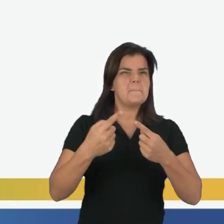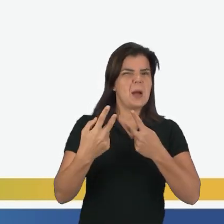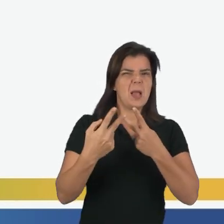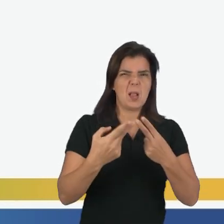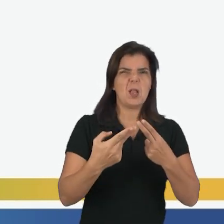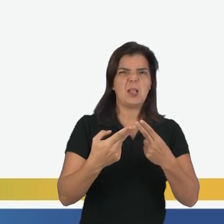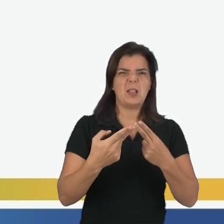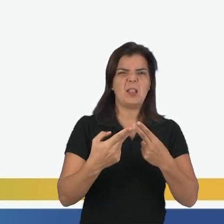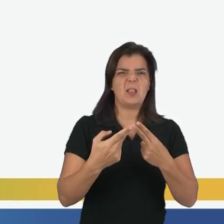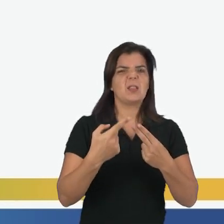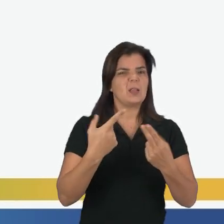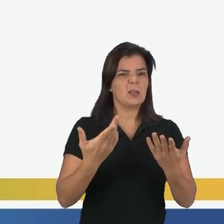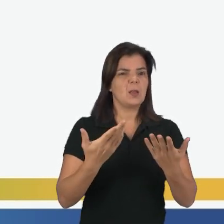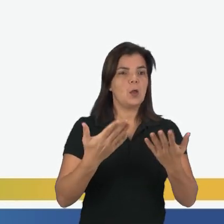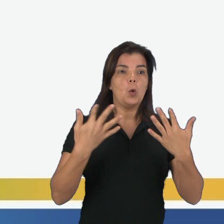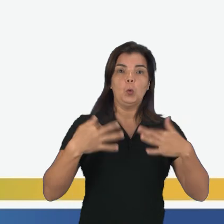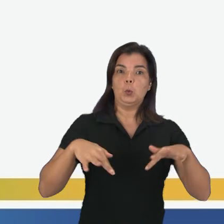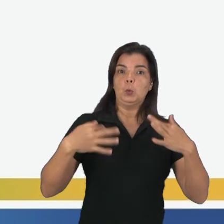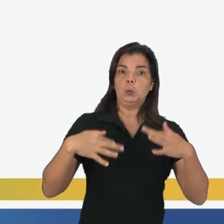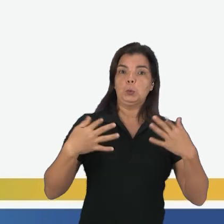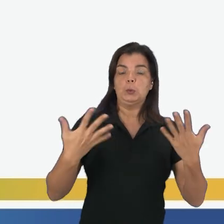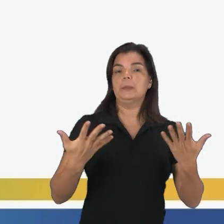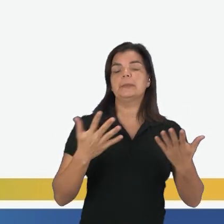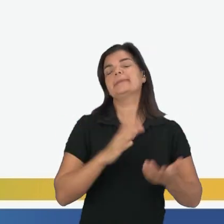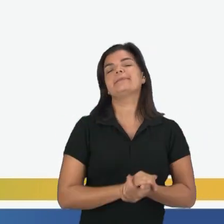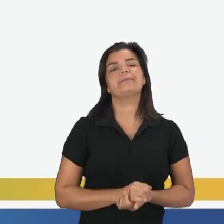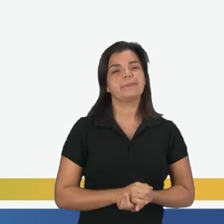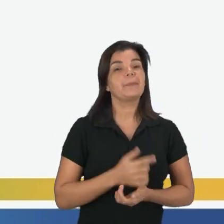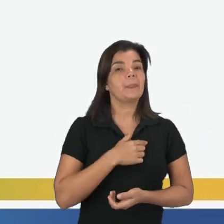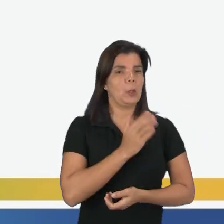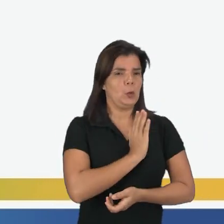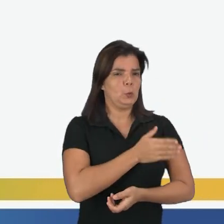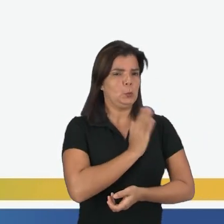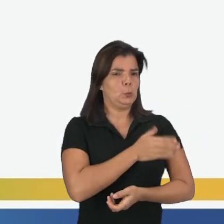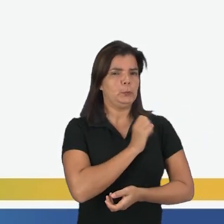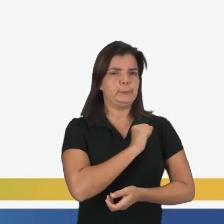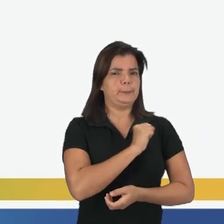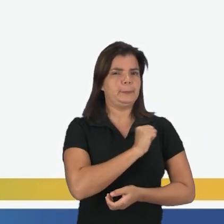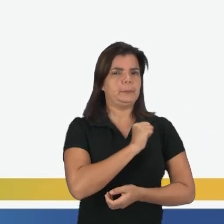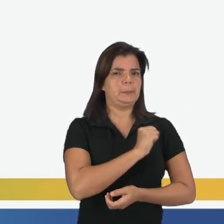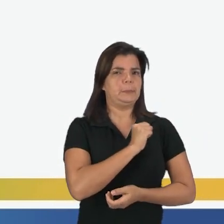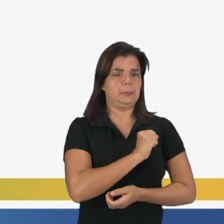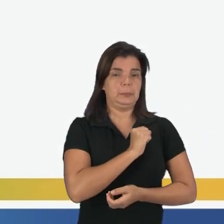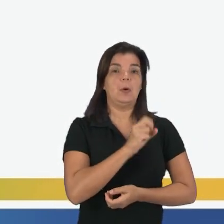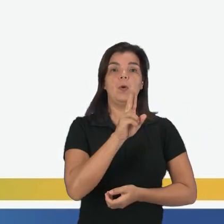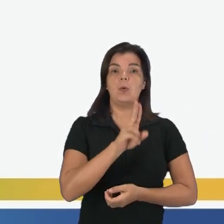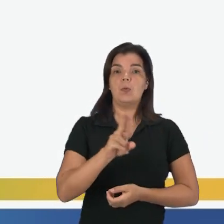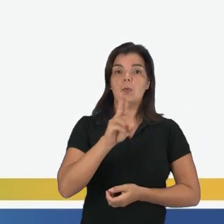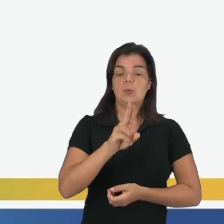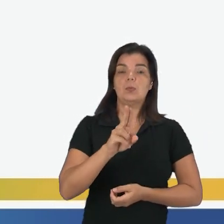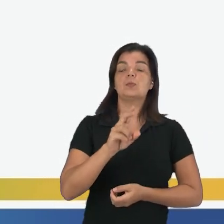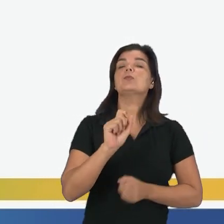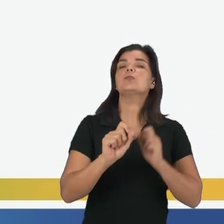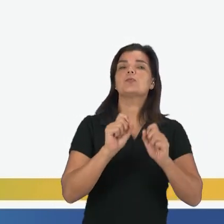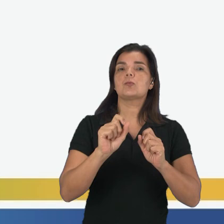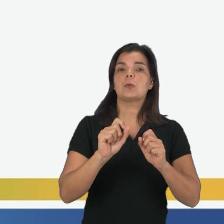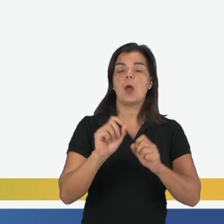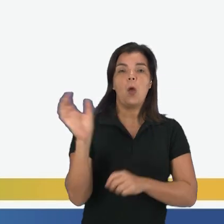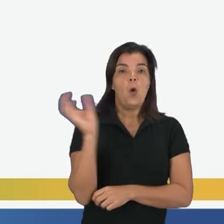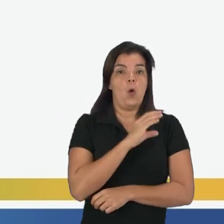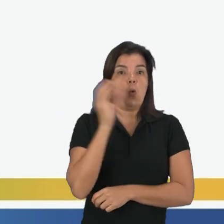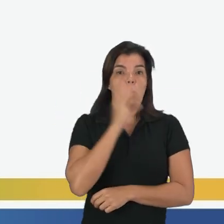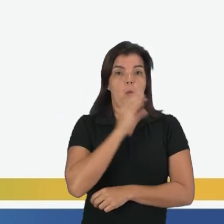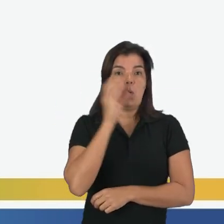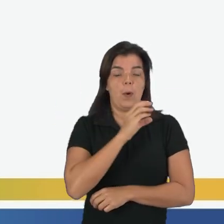forte, mas vocês vejam que lá no contexto, né, o coração acelerava, ele usa essa expressão